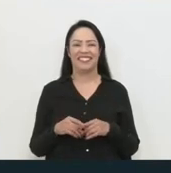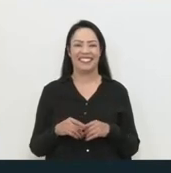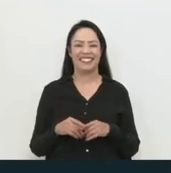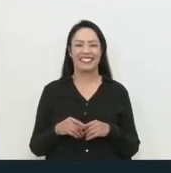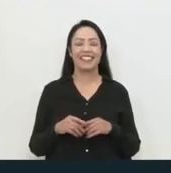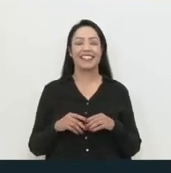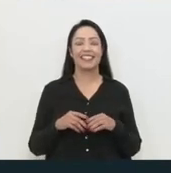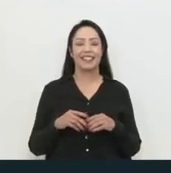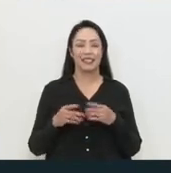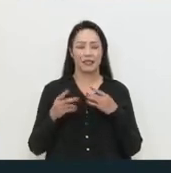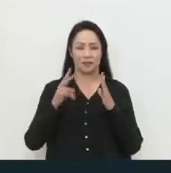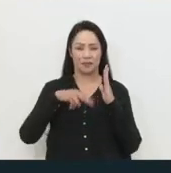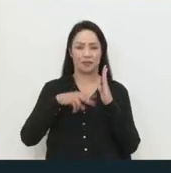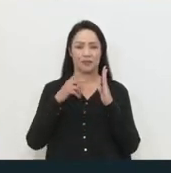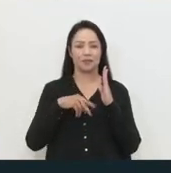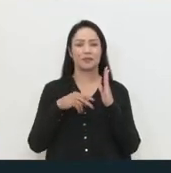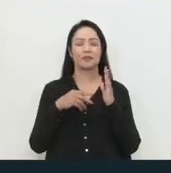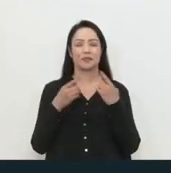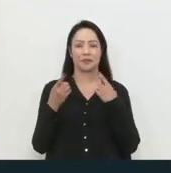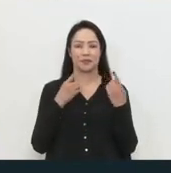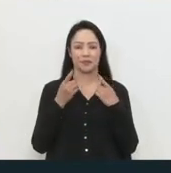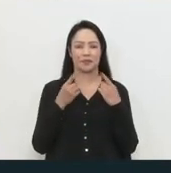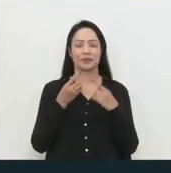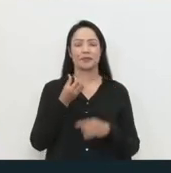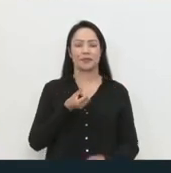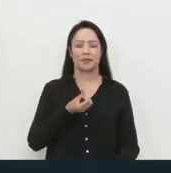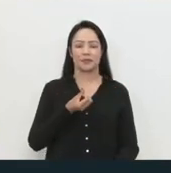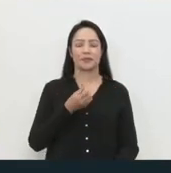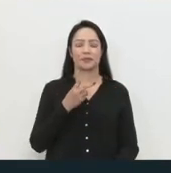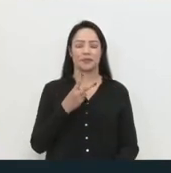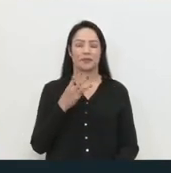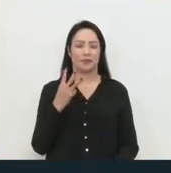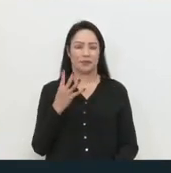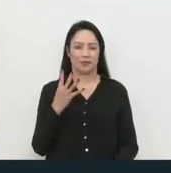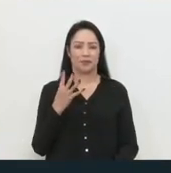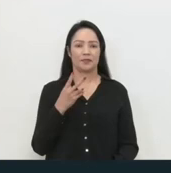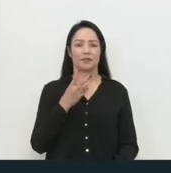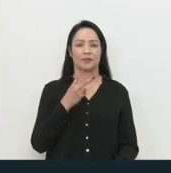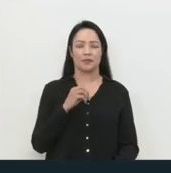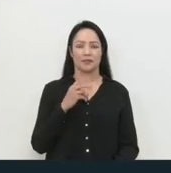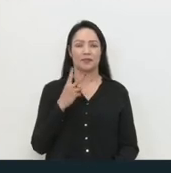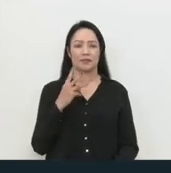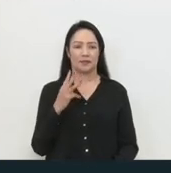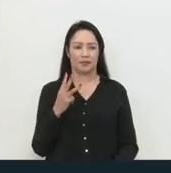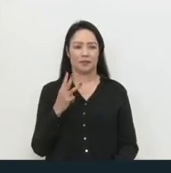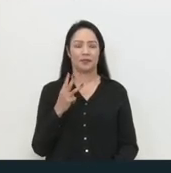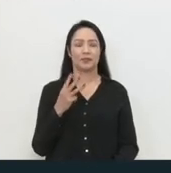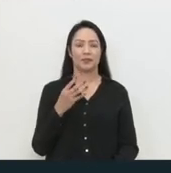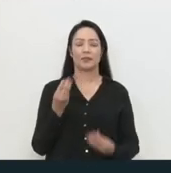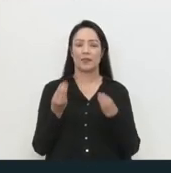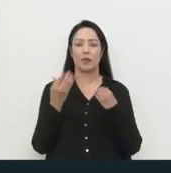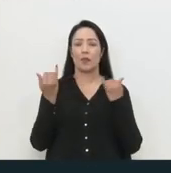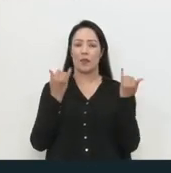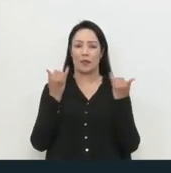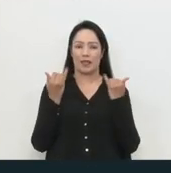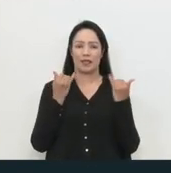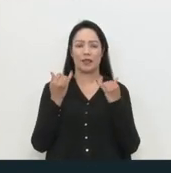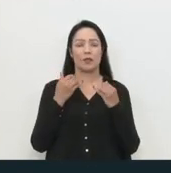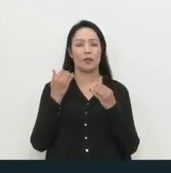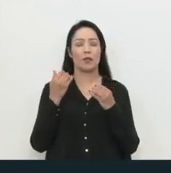leitura discussão e votação do requerimento 624 e 2023 requer informações sobre o andamento do processo administrativo